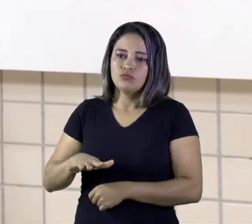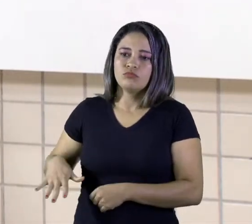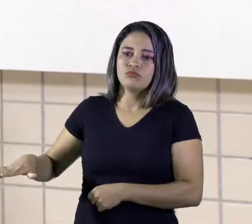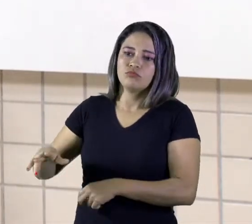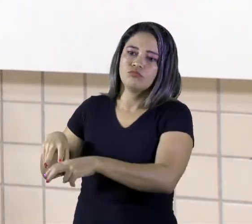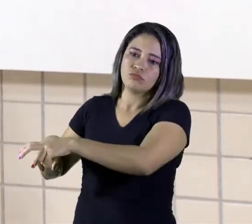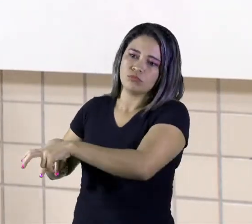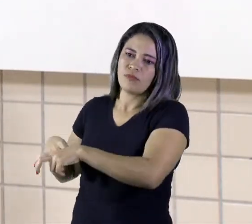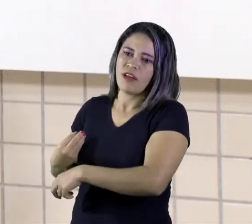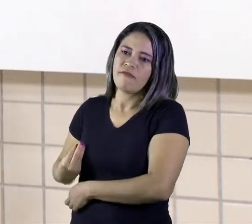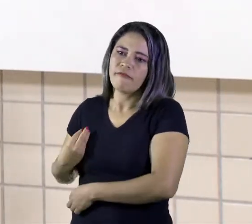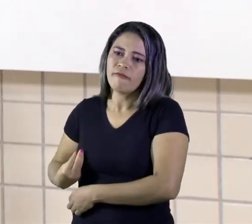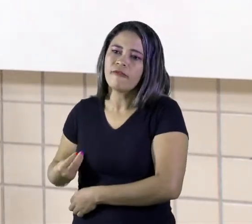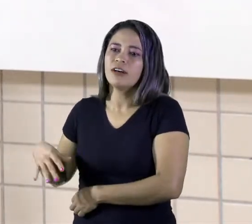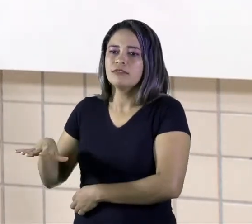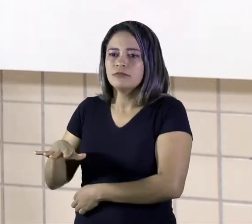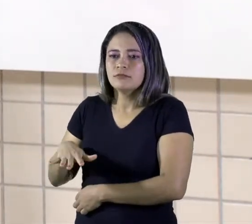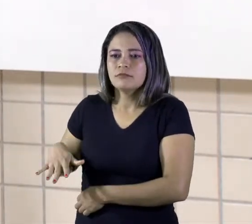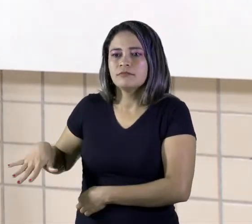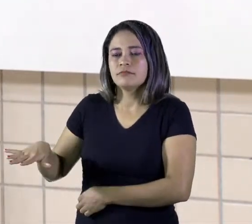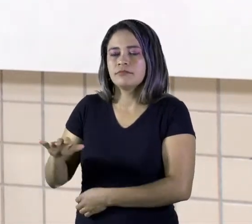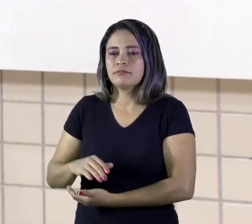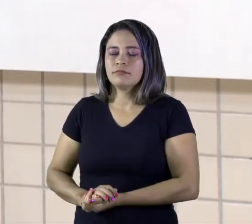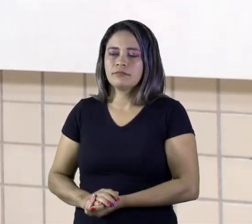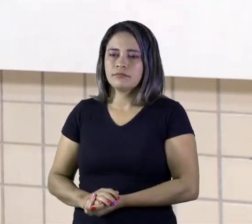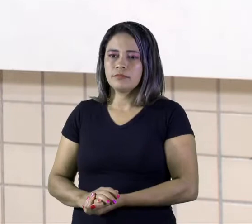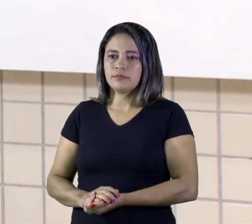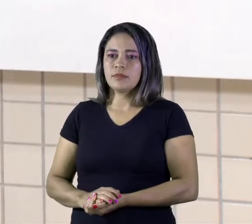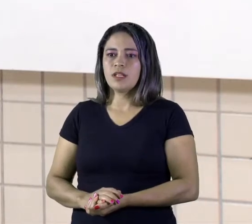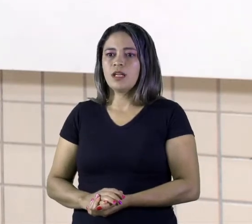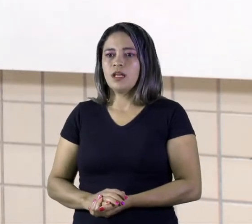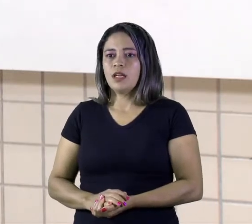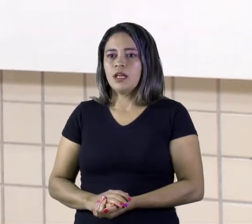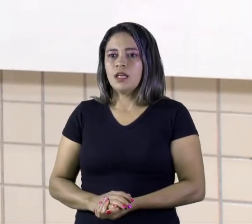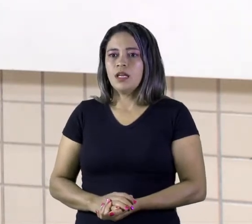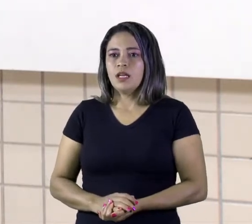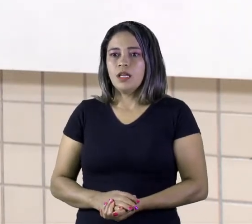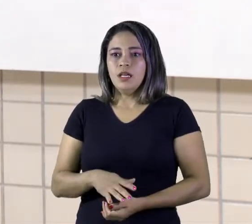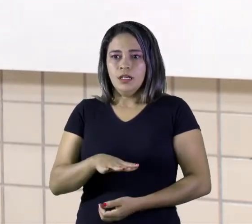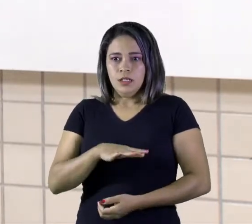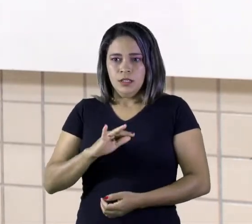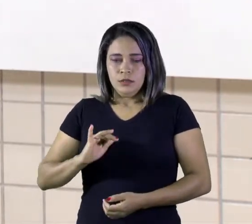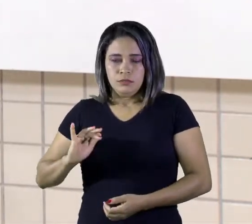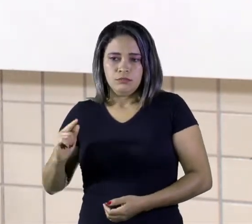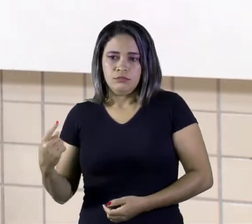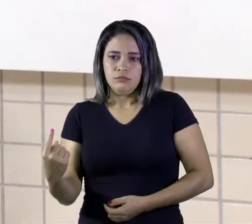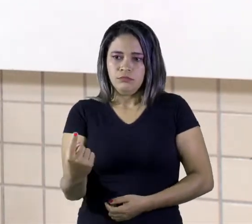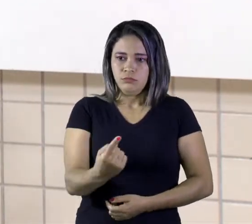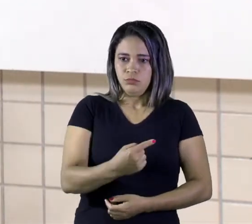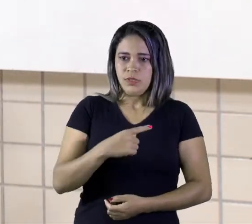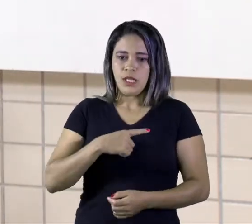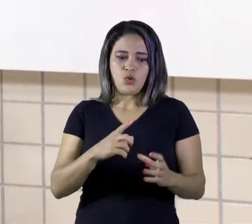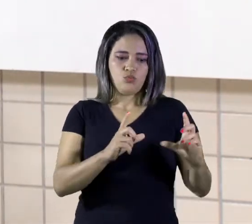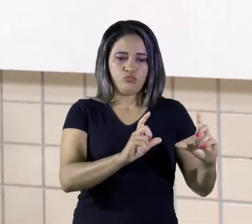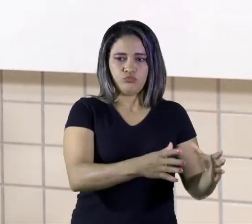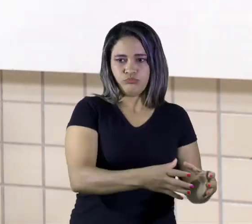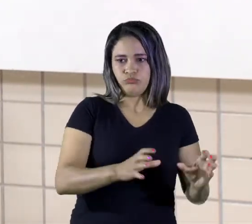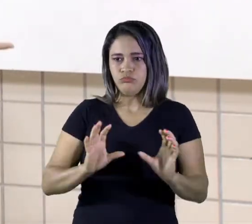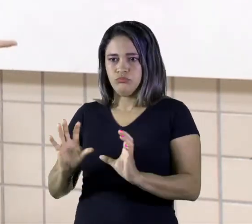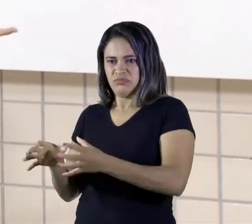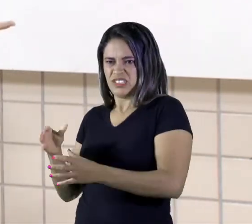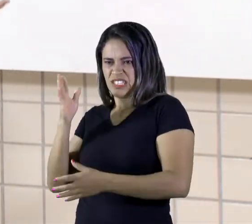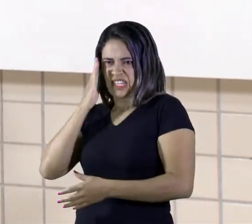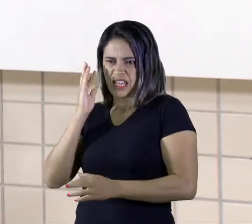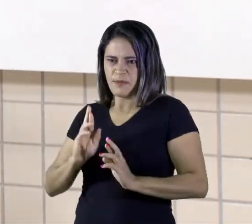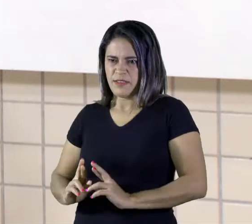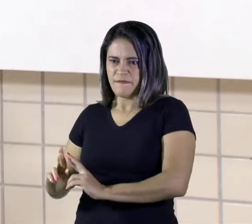vida no campo, a vida na cidade. O município em geral é formado por esses dois espaços. Você sabe a diferença entre a